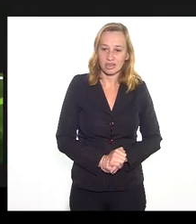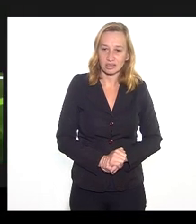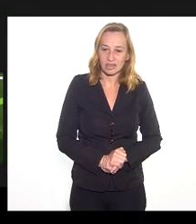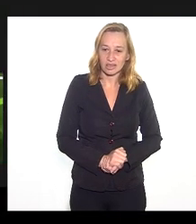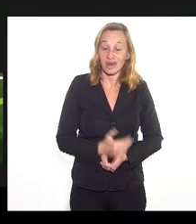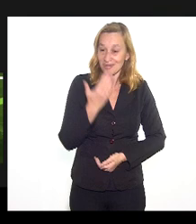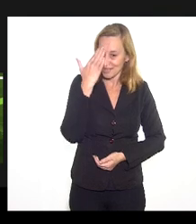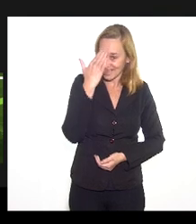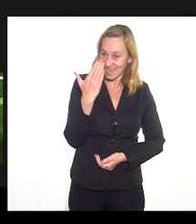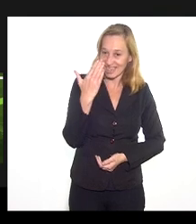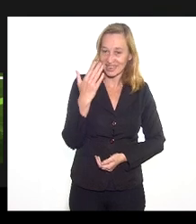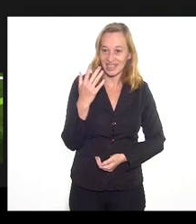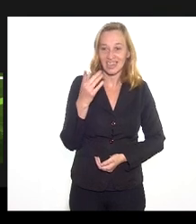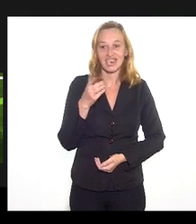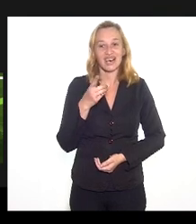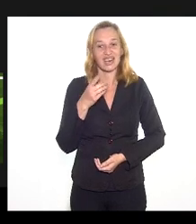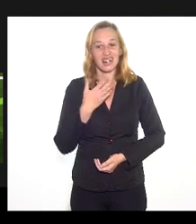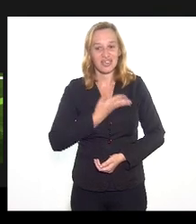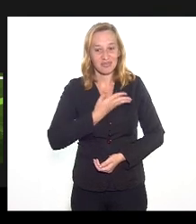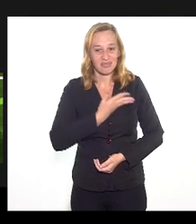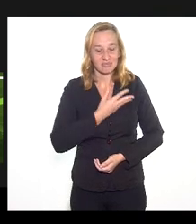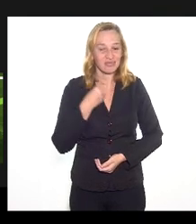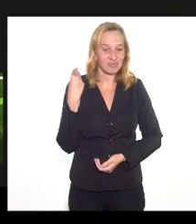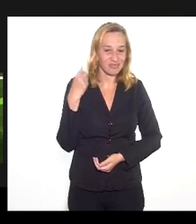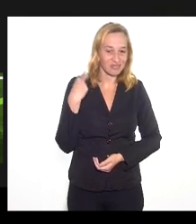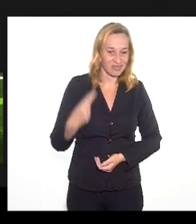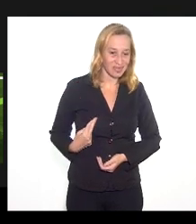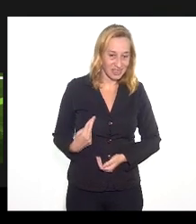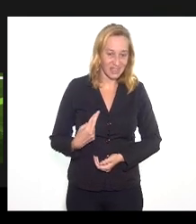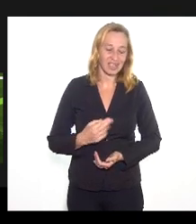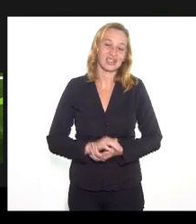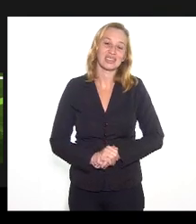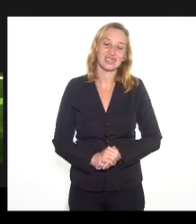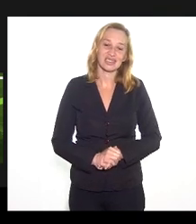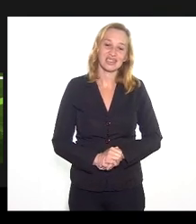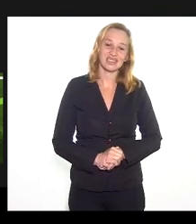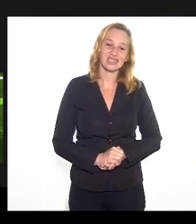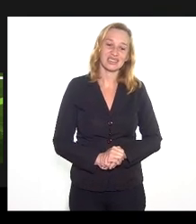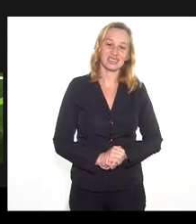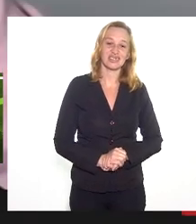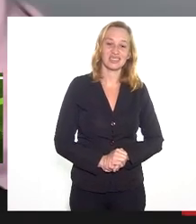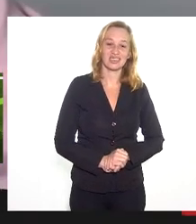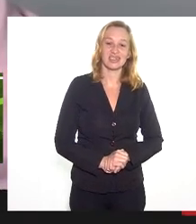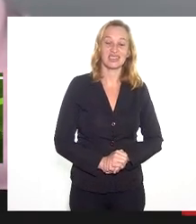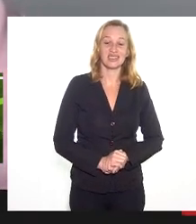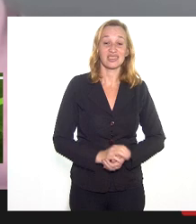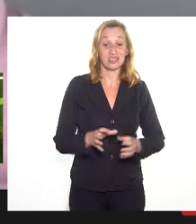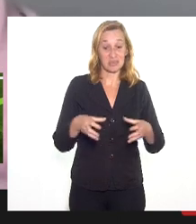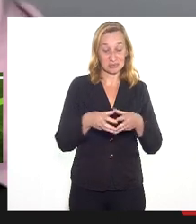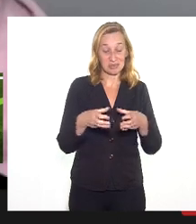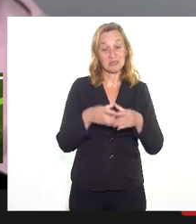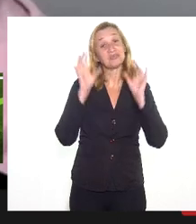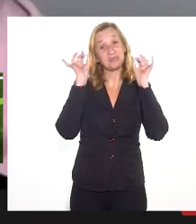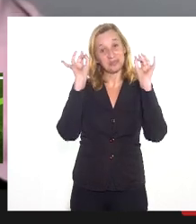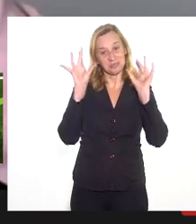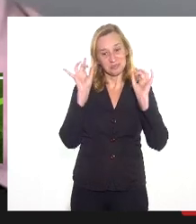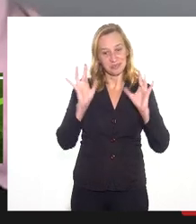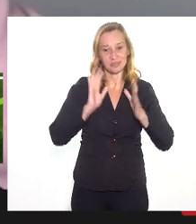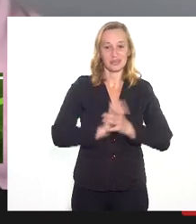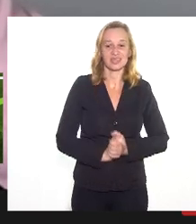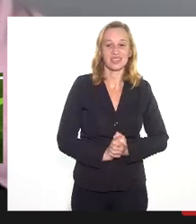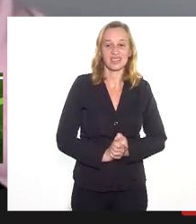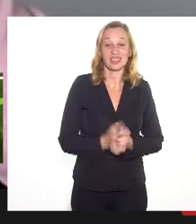Obrigado, querida amiga Renata, deputada Renata Souza, que preside esta agenda e preside também a Comissão Especial